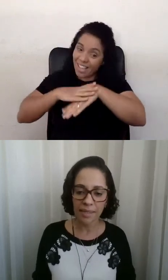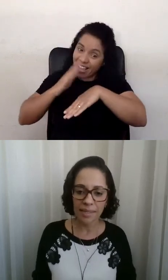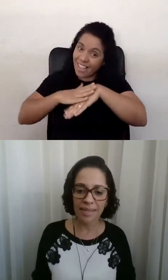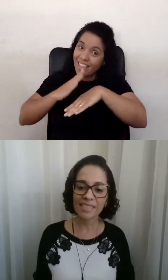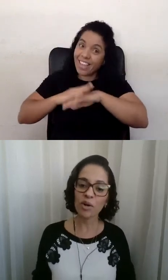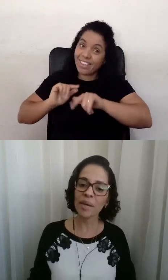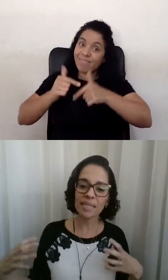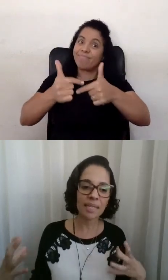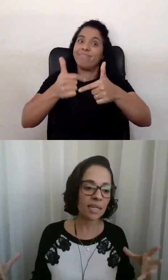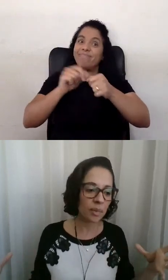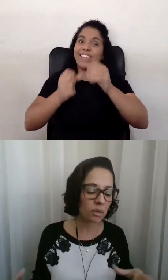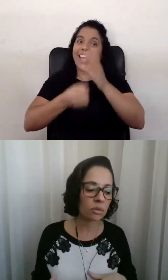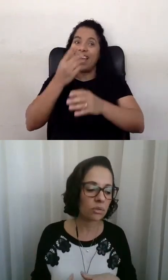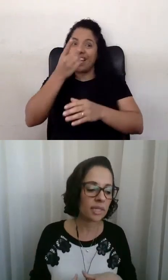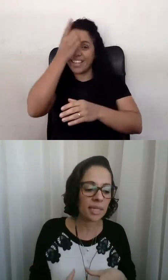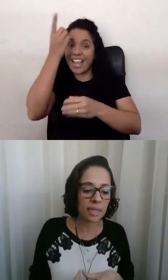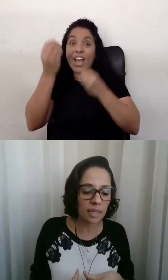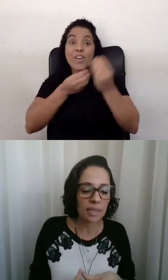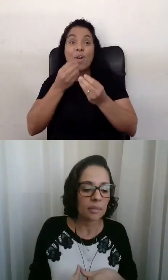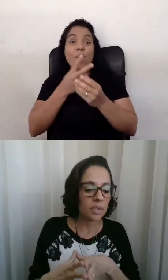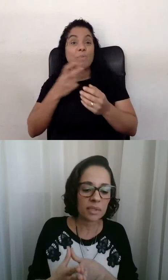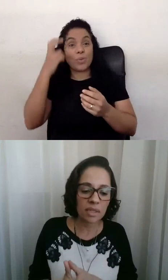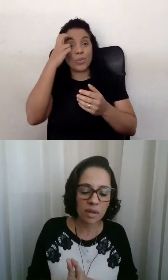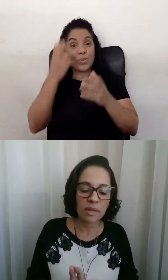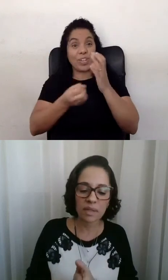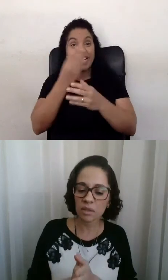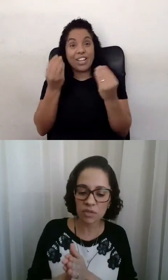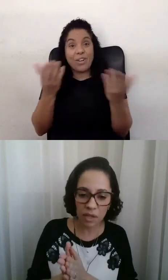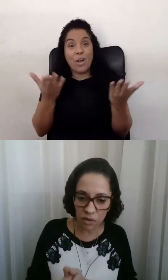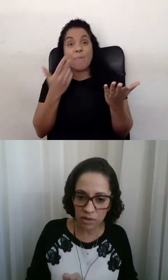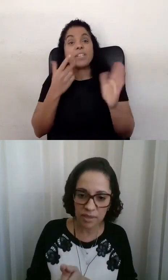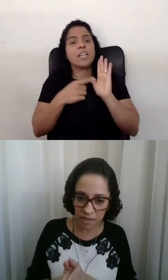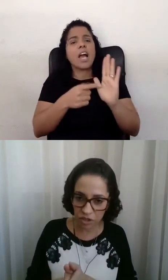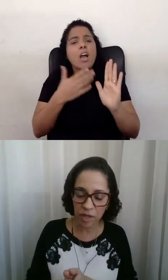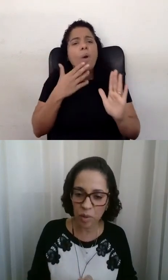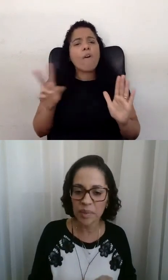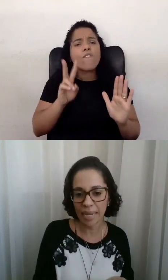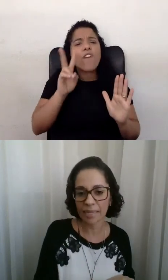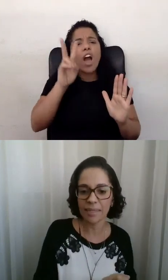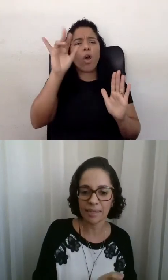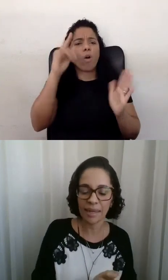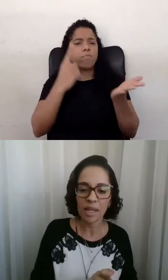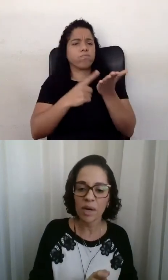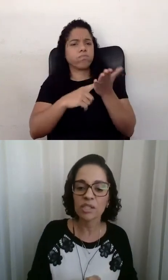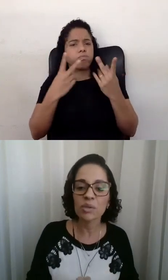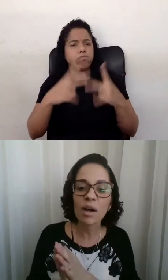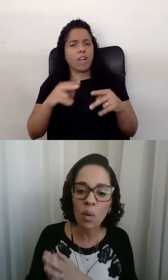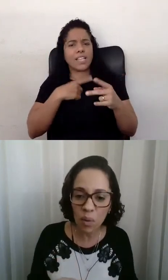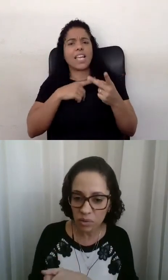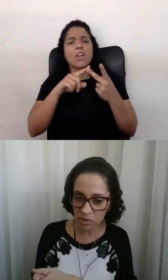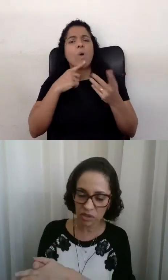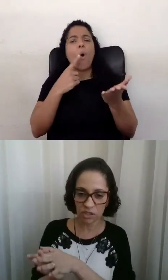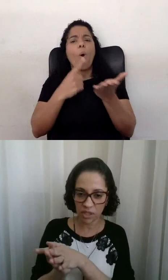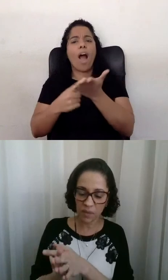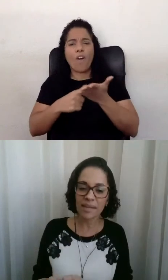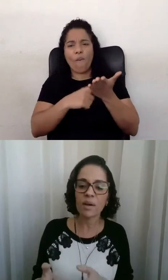criar. Então, como é que cria uma cultura? Cria mostrando, olha, quais são os valores que a gente vai combinar aqui, né? Quais são os